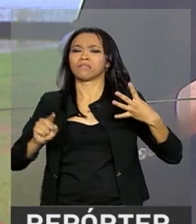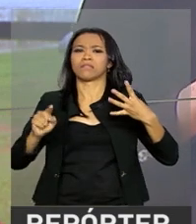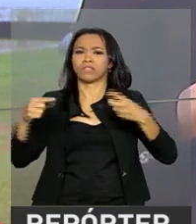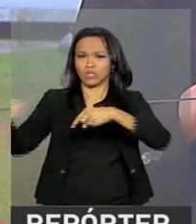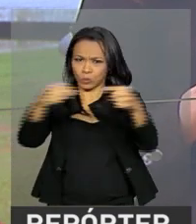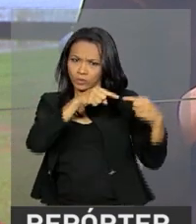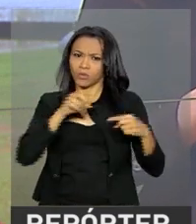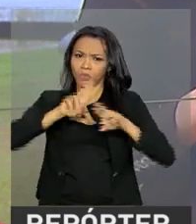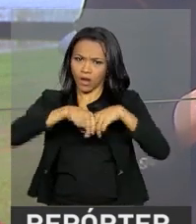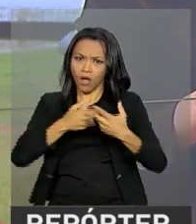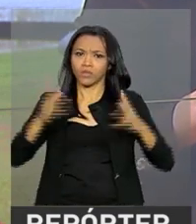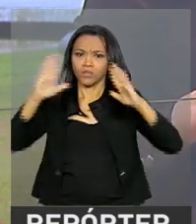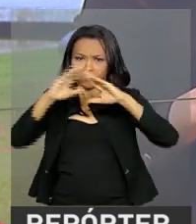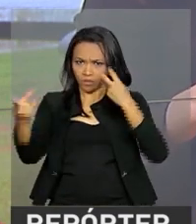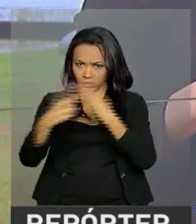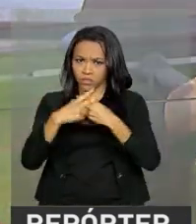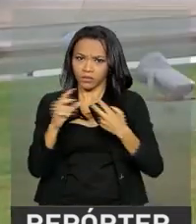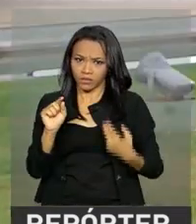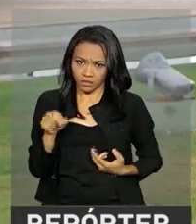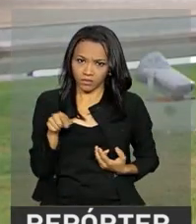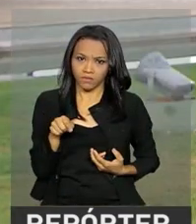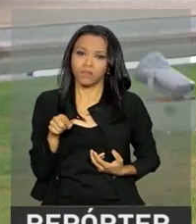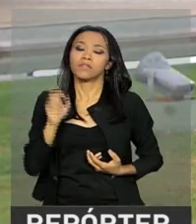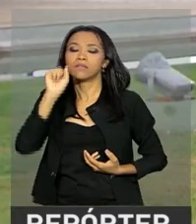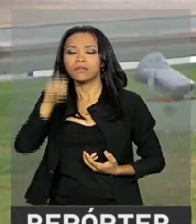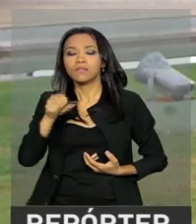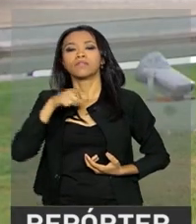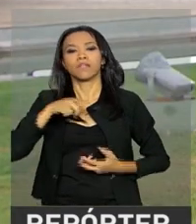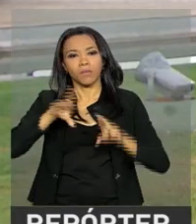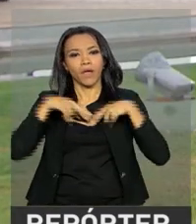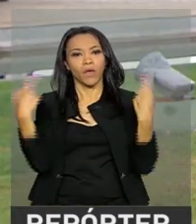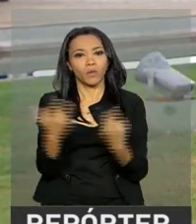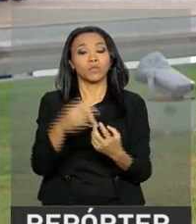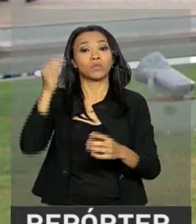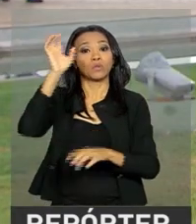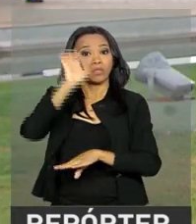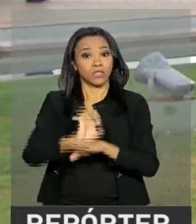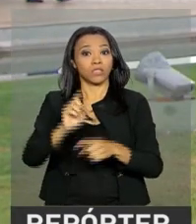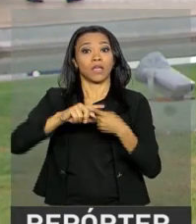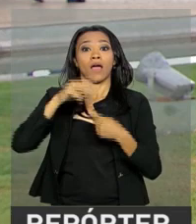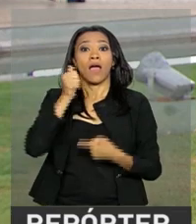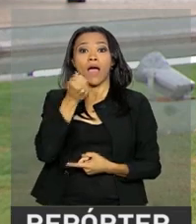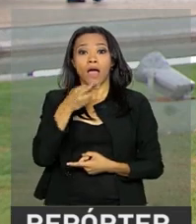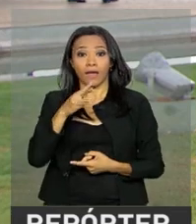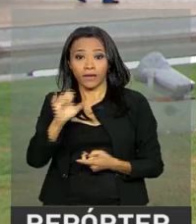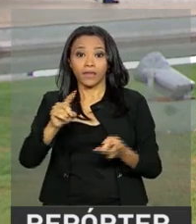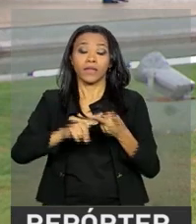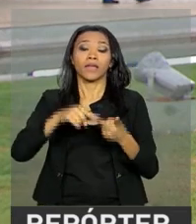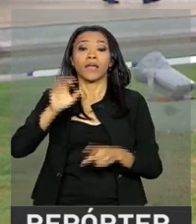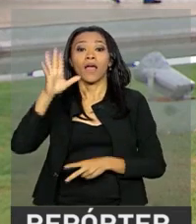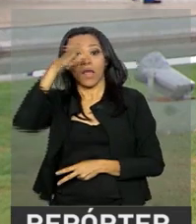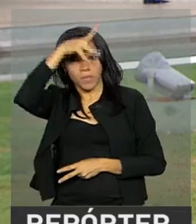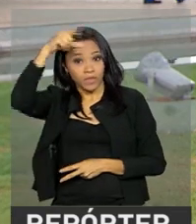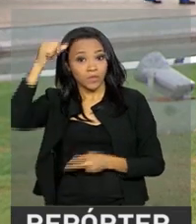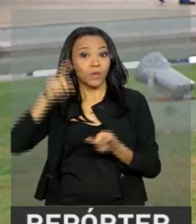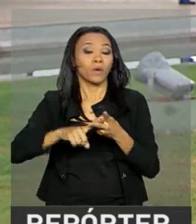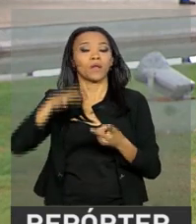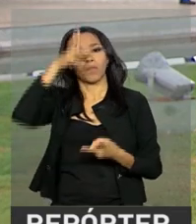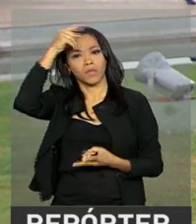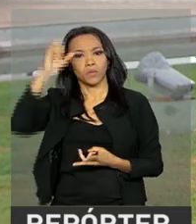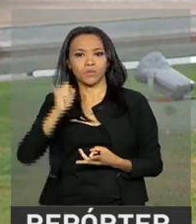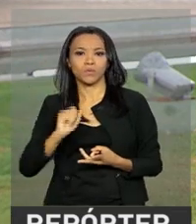isso? É isso mesmo, Renata. Ele se reúne com os governadores dos estados do Acre, Amazonas, Mato Grosso, Mato Grosso do